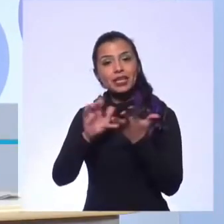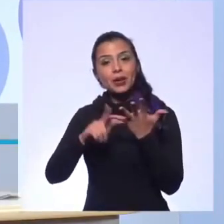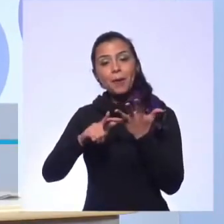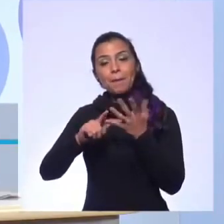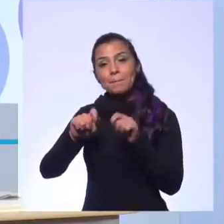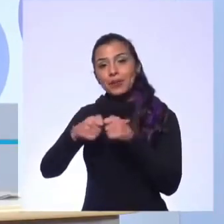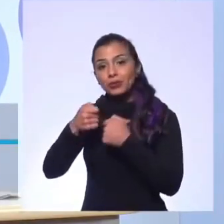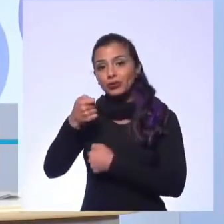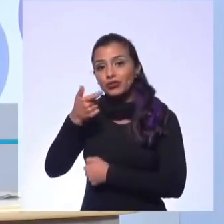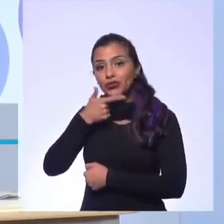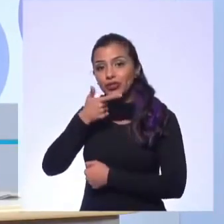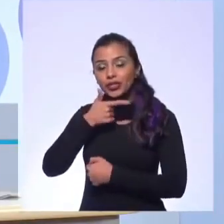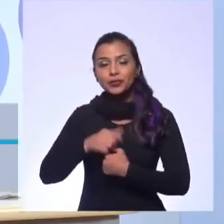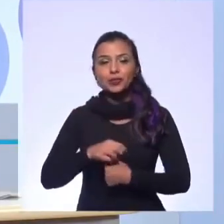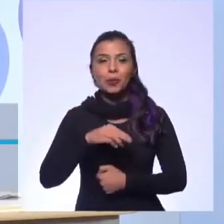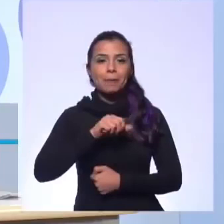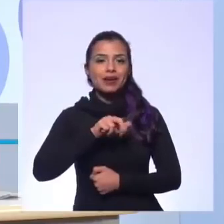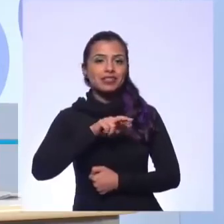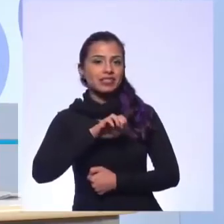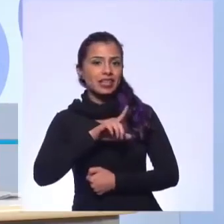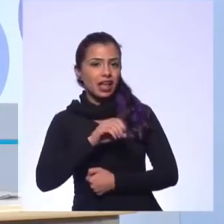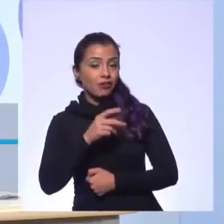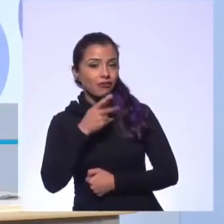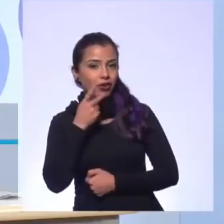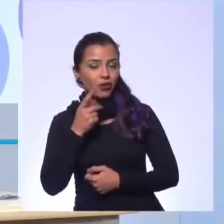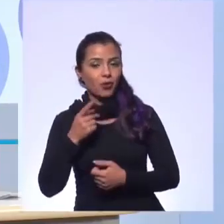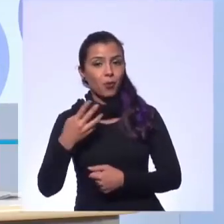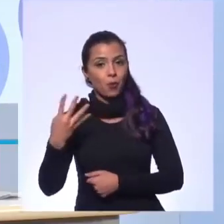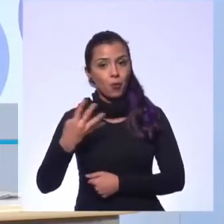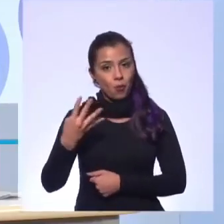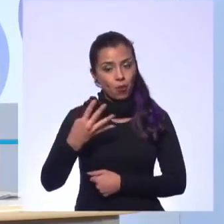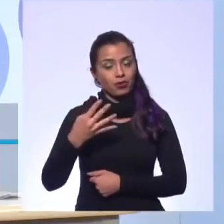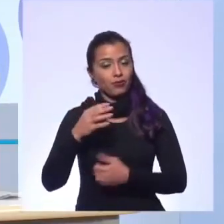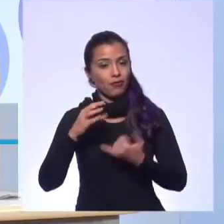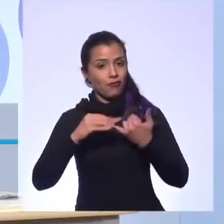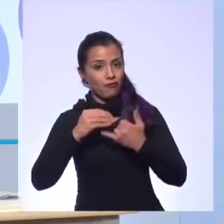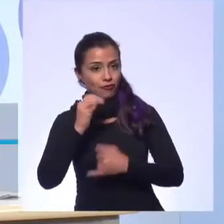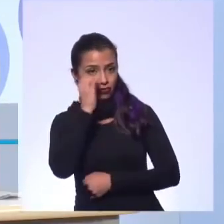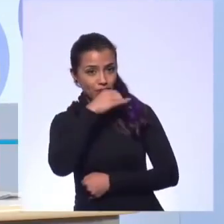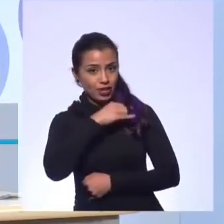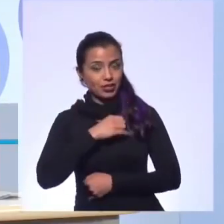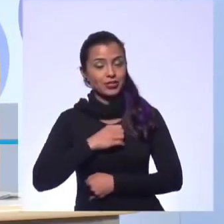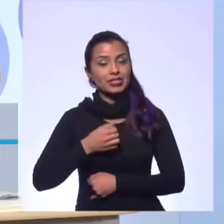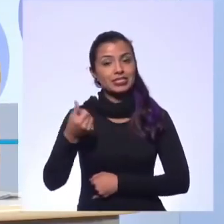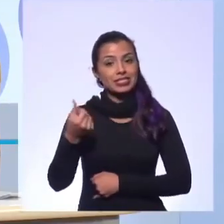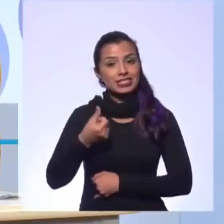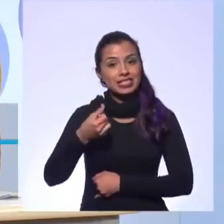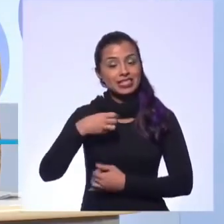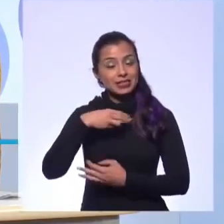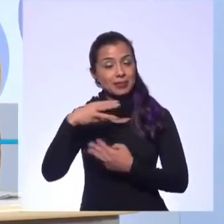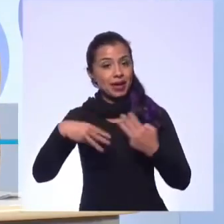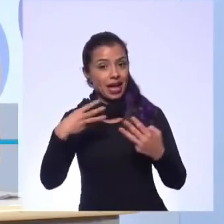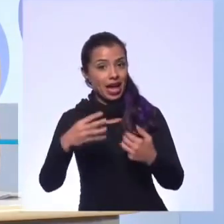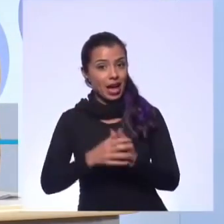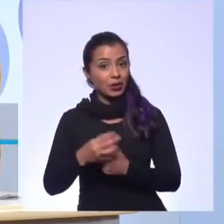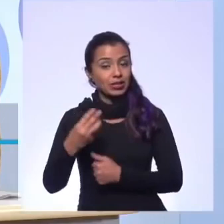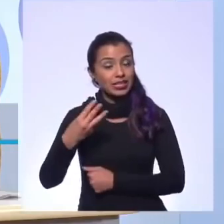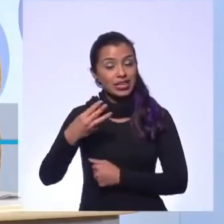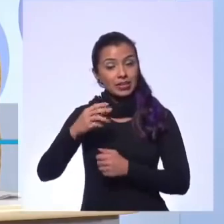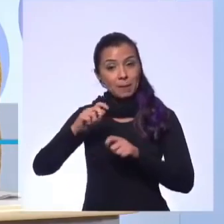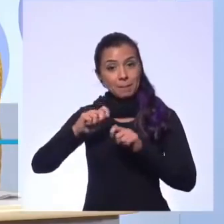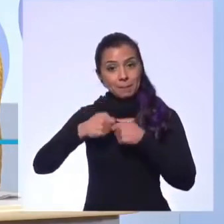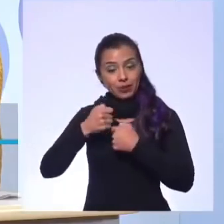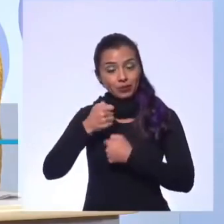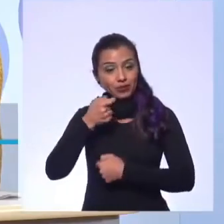O Marcelo Paiva, deve ser, 4 feijoada, 6 macaron, 8 pão de queijo, 3 sushi e